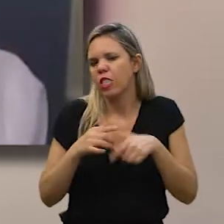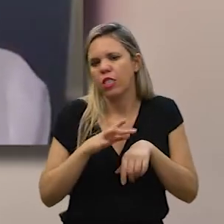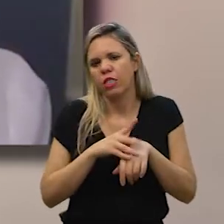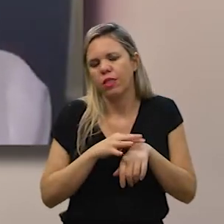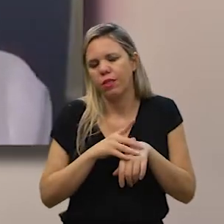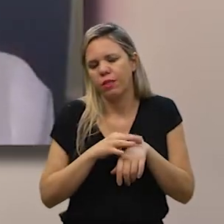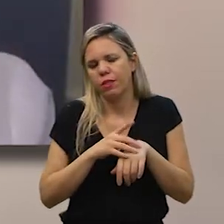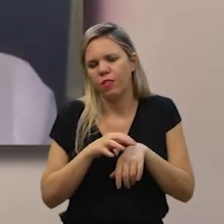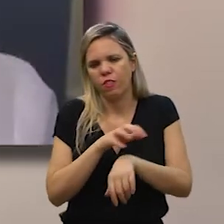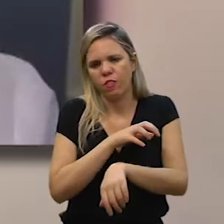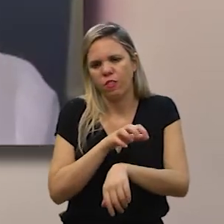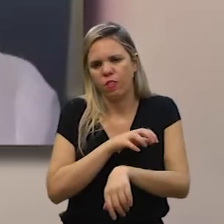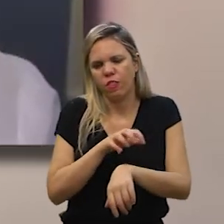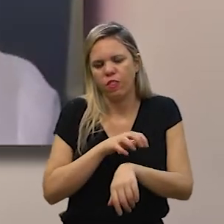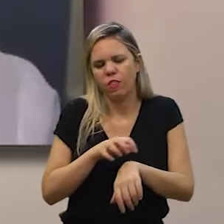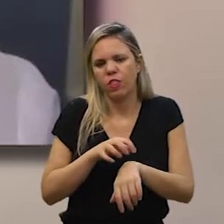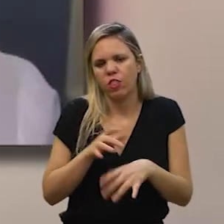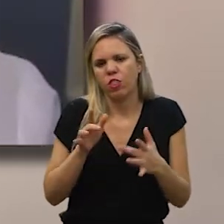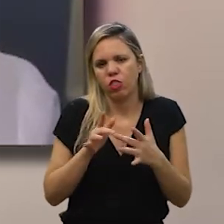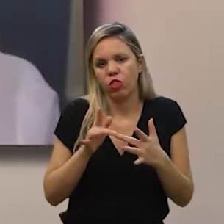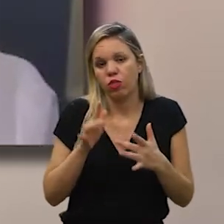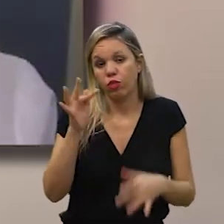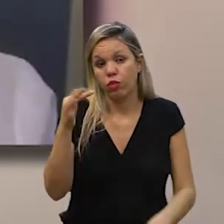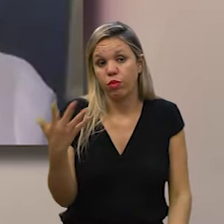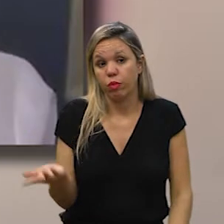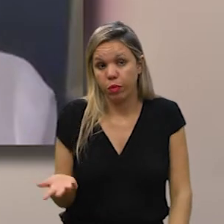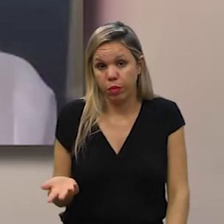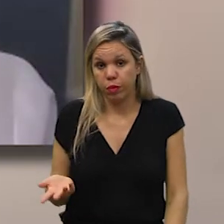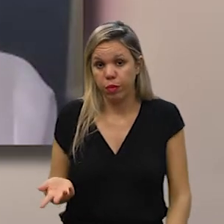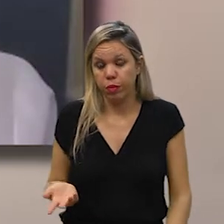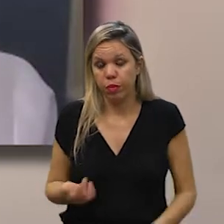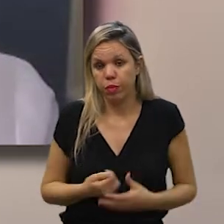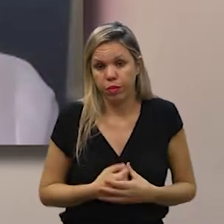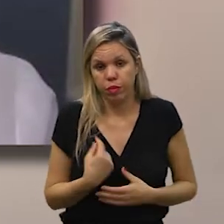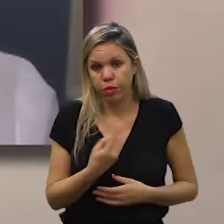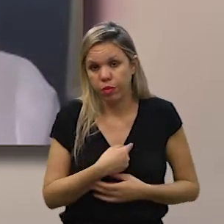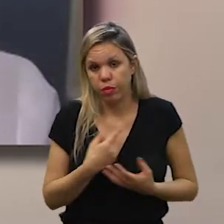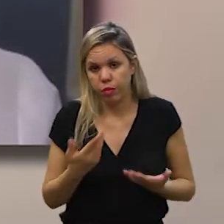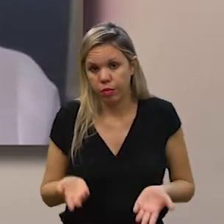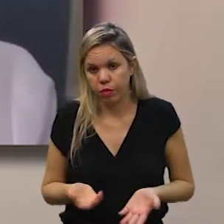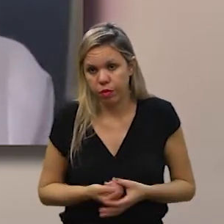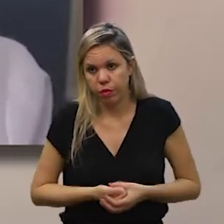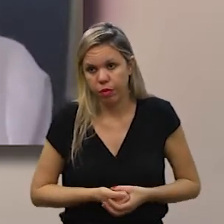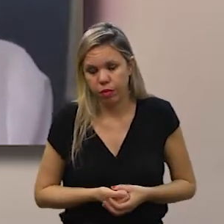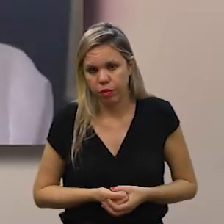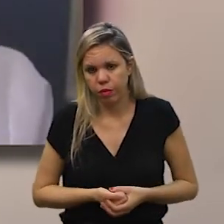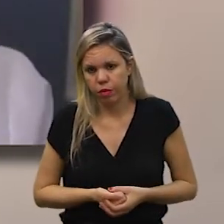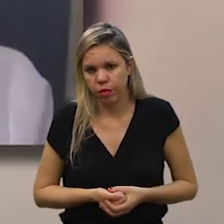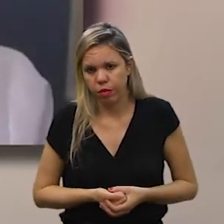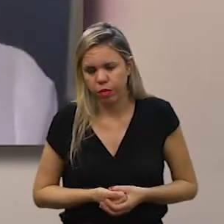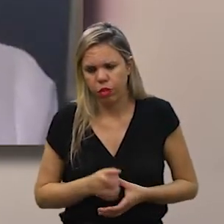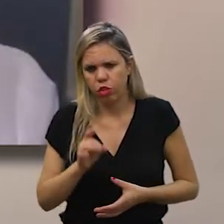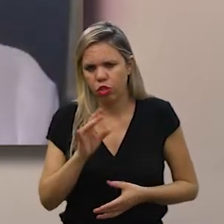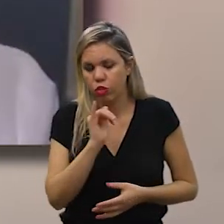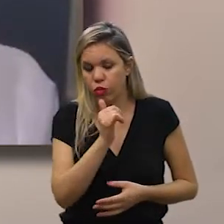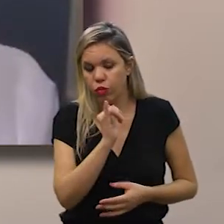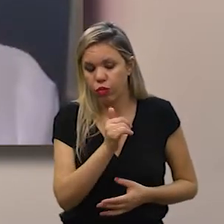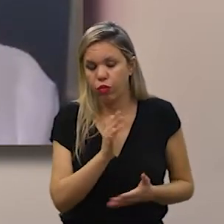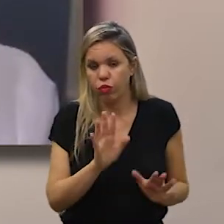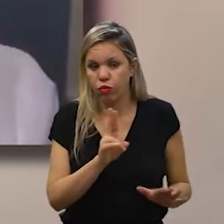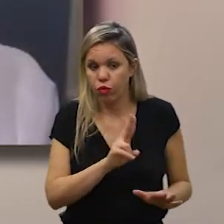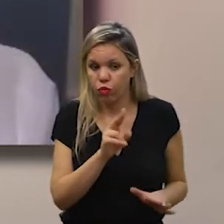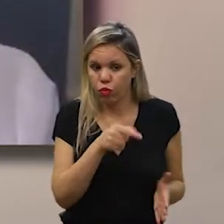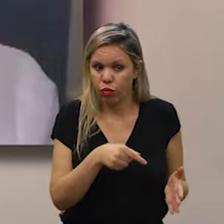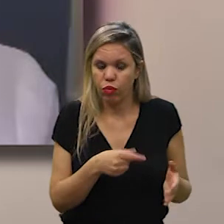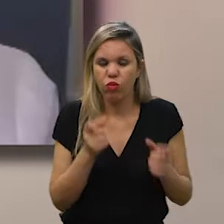uma dermatite de contato no futuro. Então, a gente só fala que se